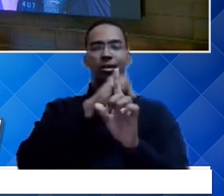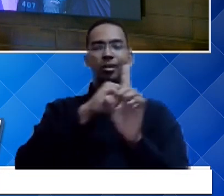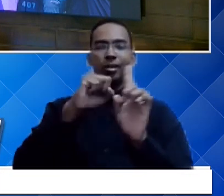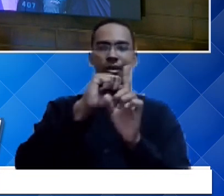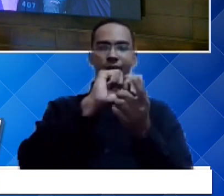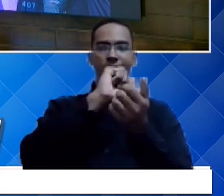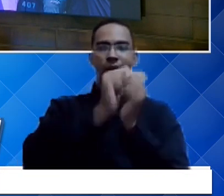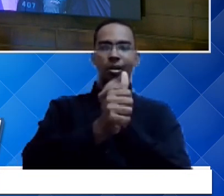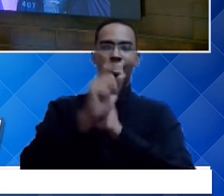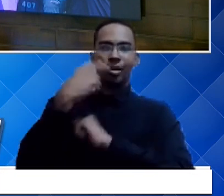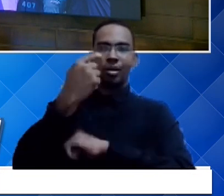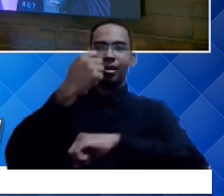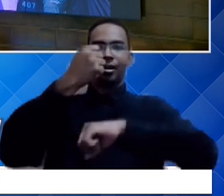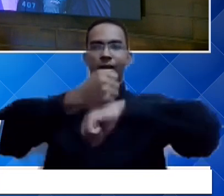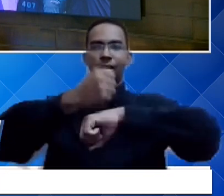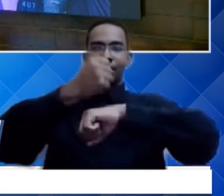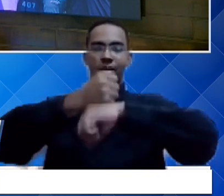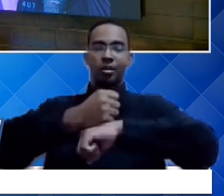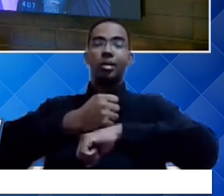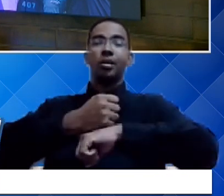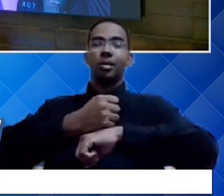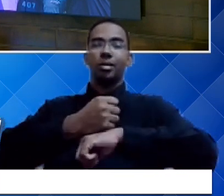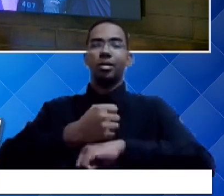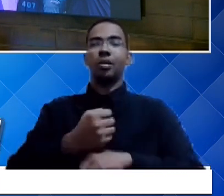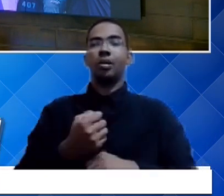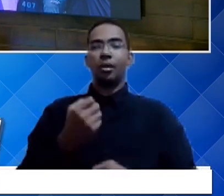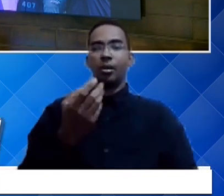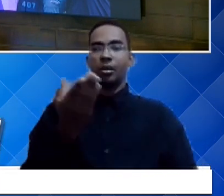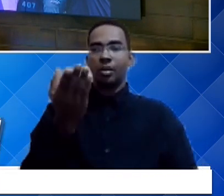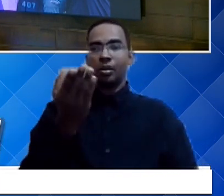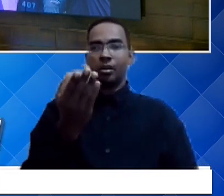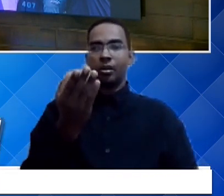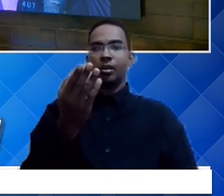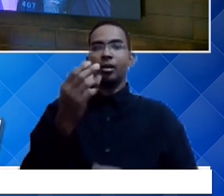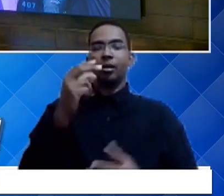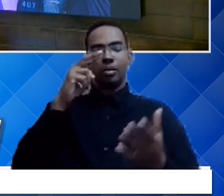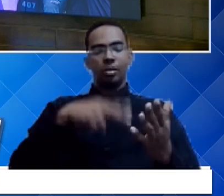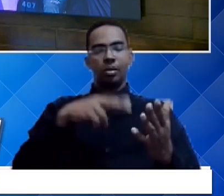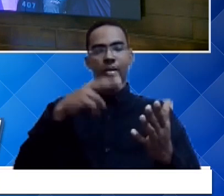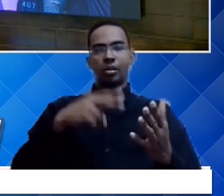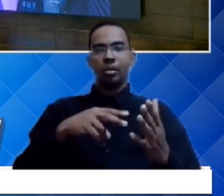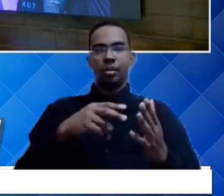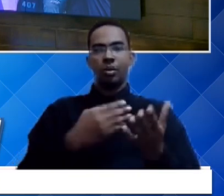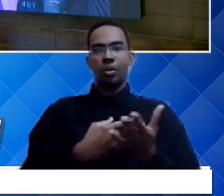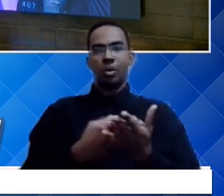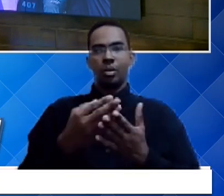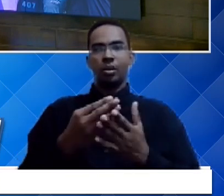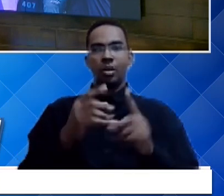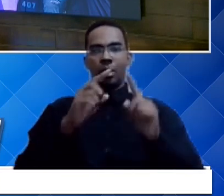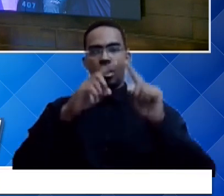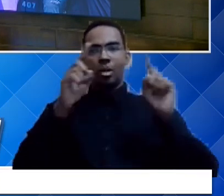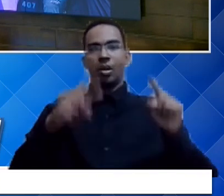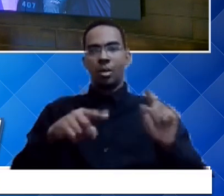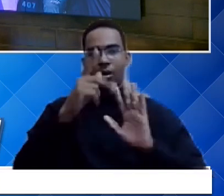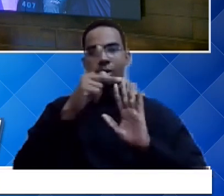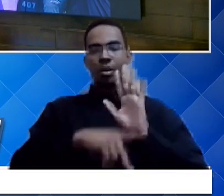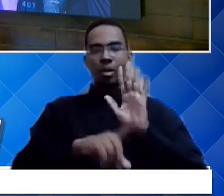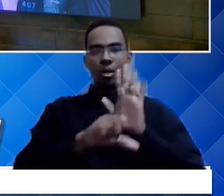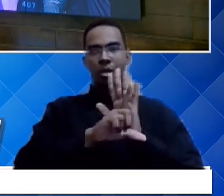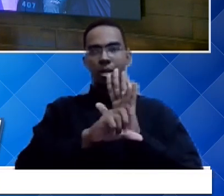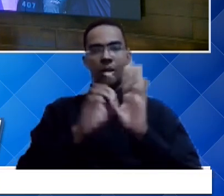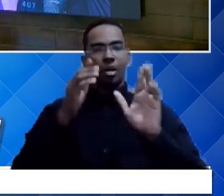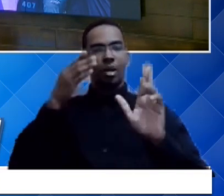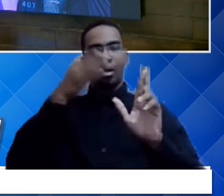cidade. Eu ia ler o início do preâmbulo aqui do projeto de lei, que faz referência a